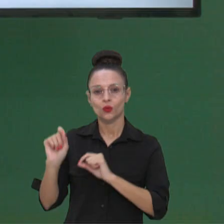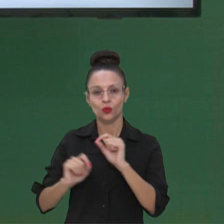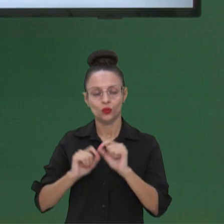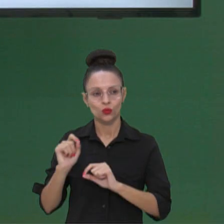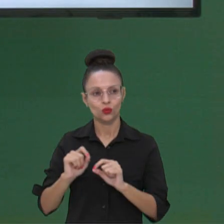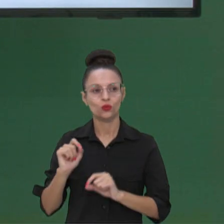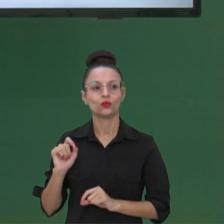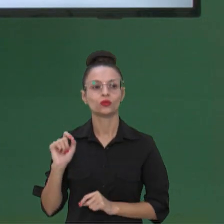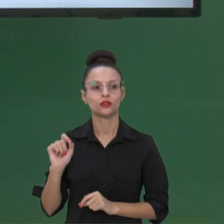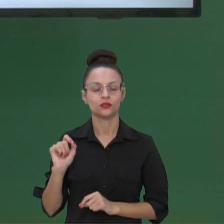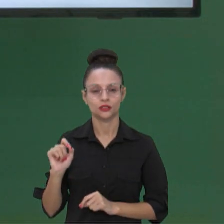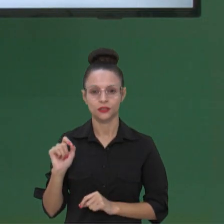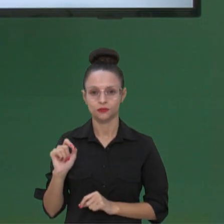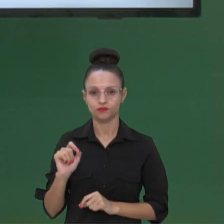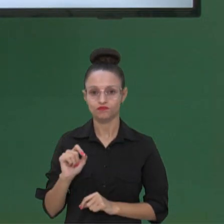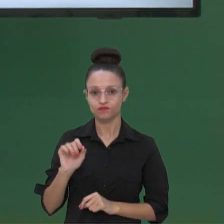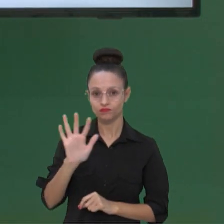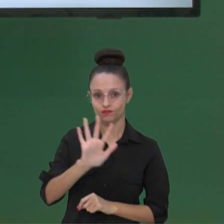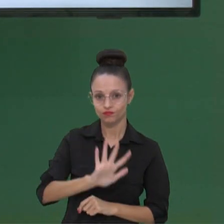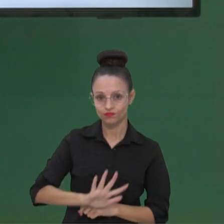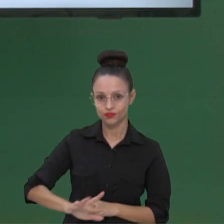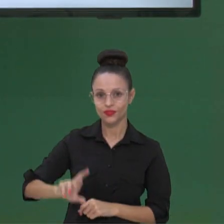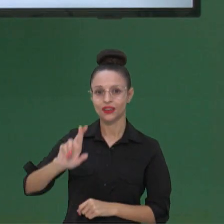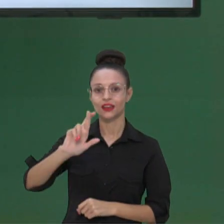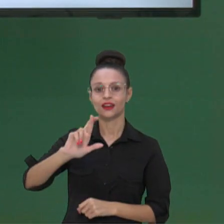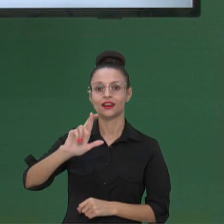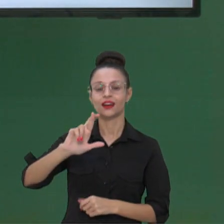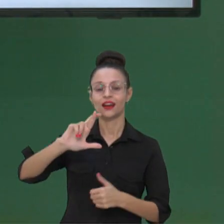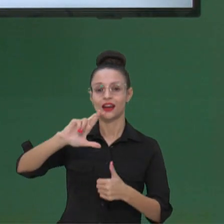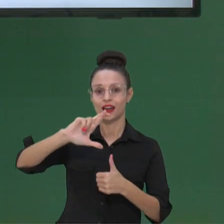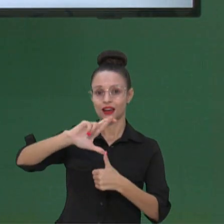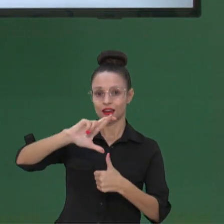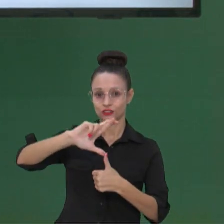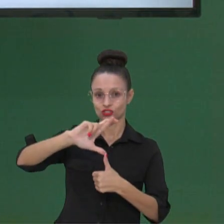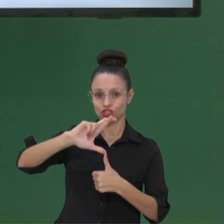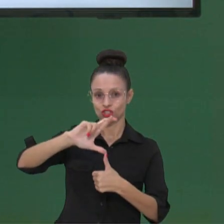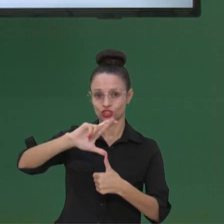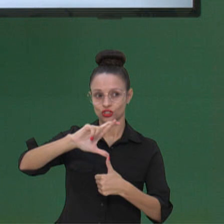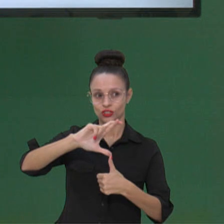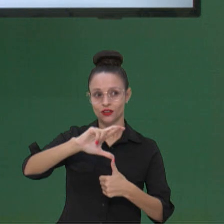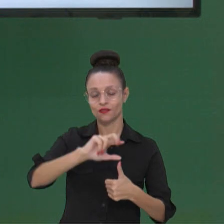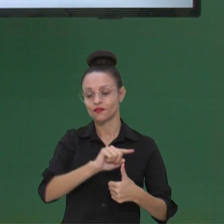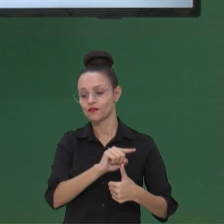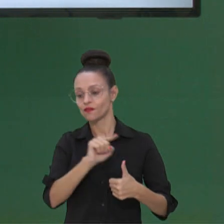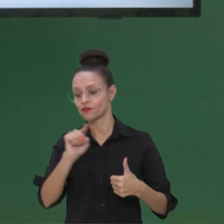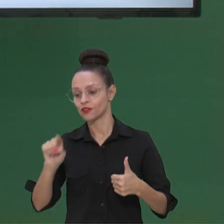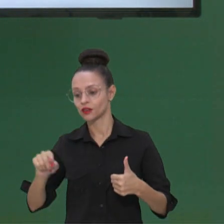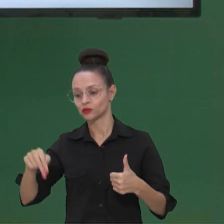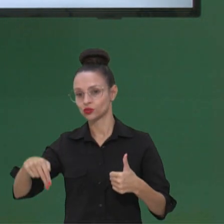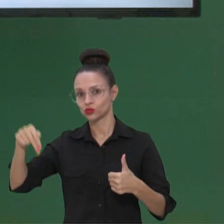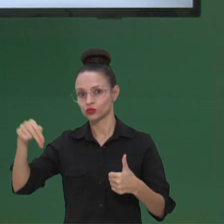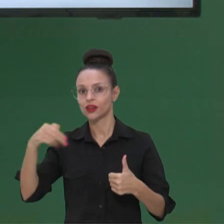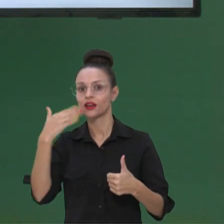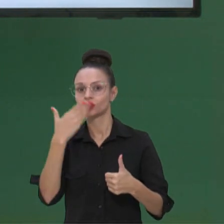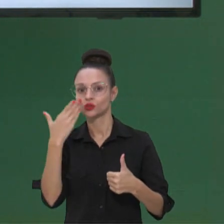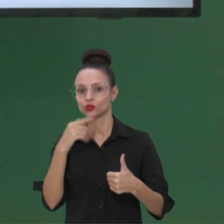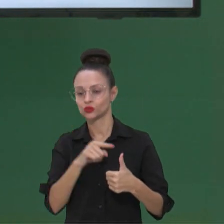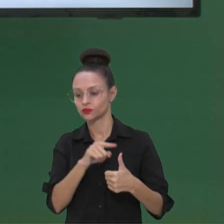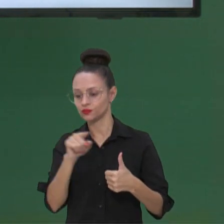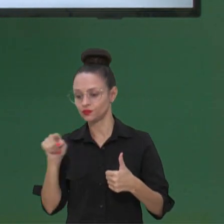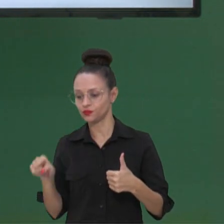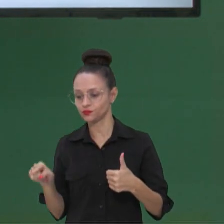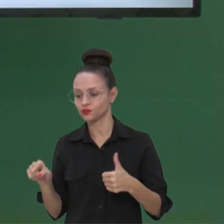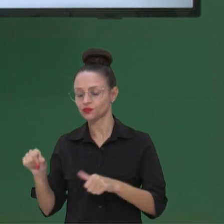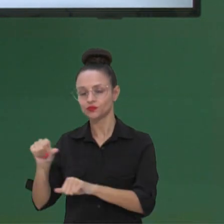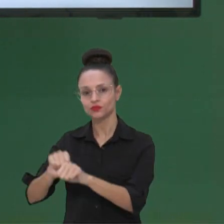sai das Antilhas para as colônias mais ao norte, o melaço ou açúcar, que